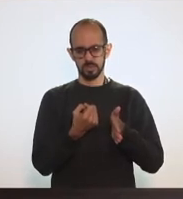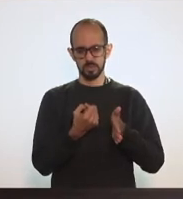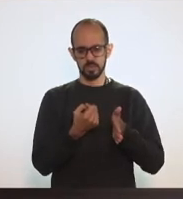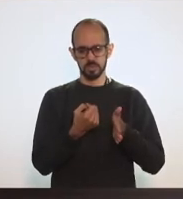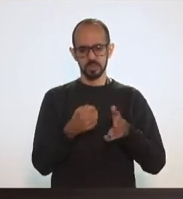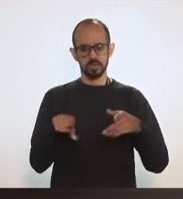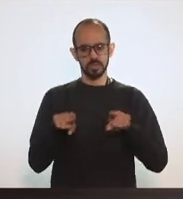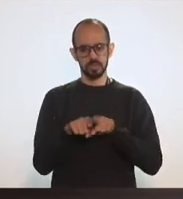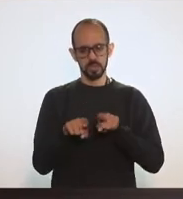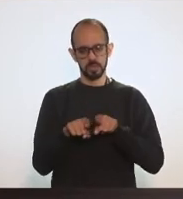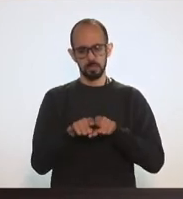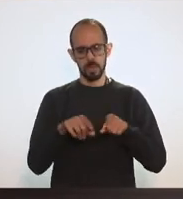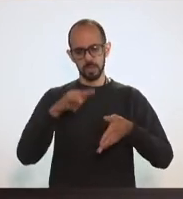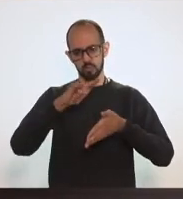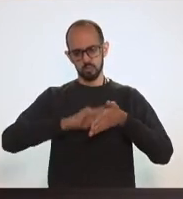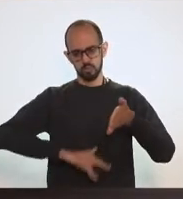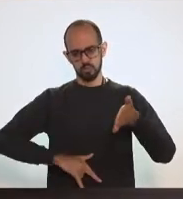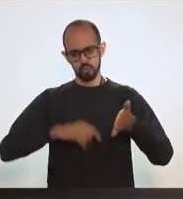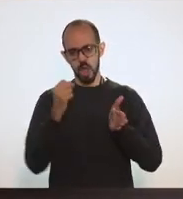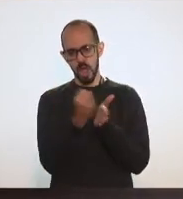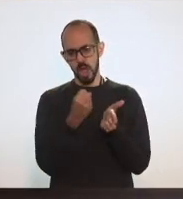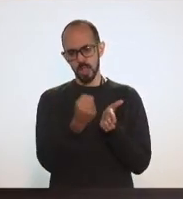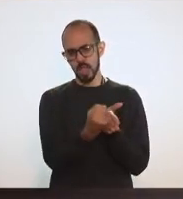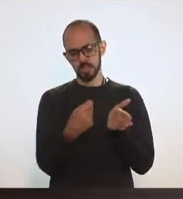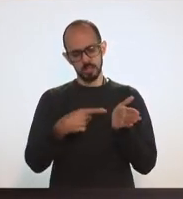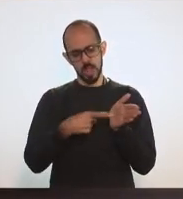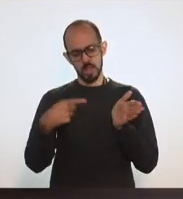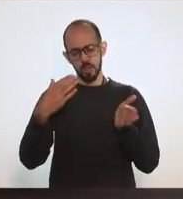né, de aprovações